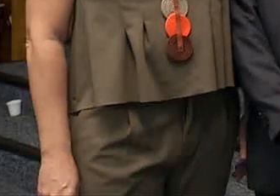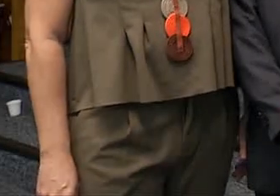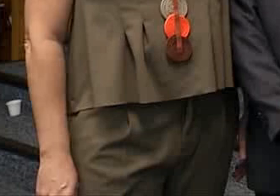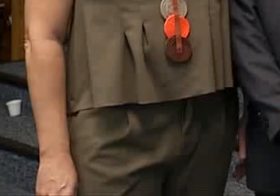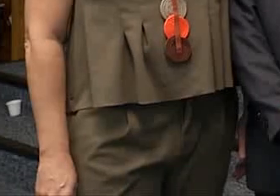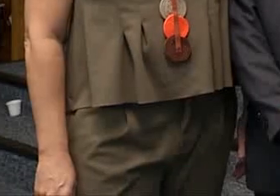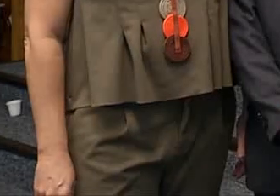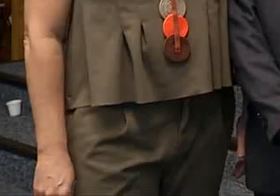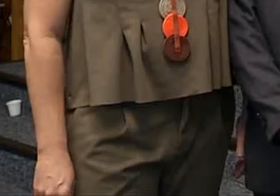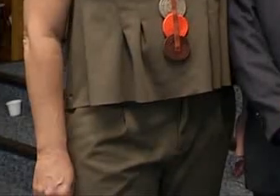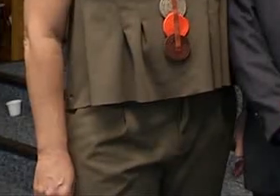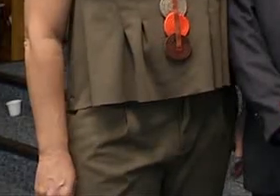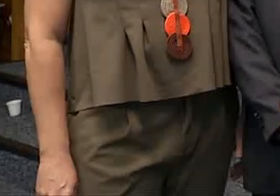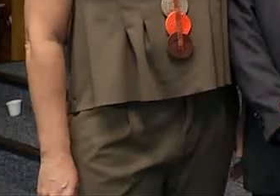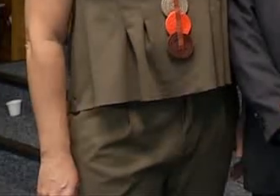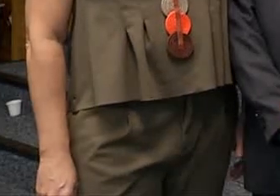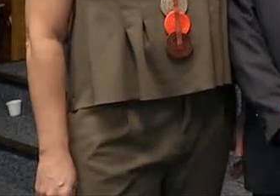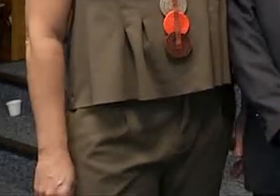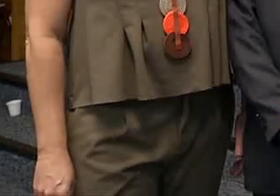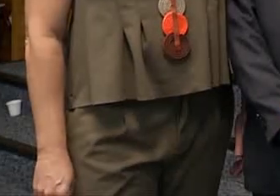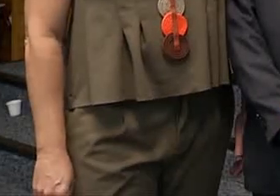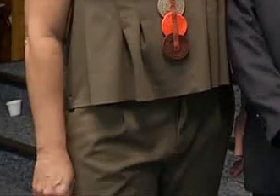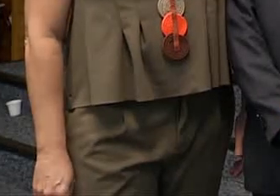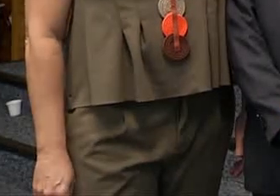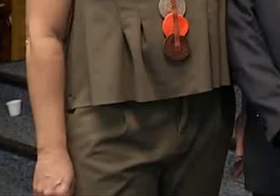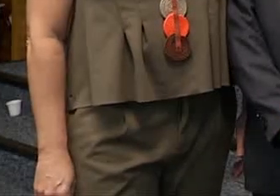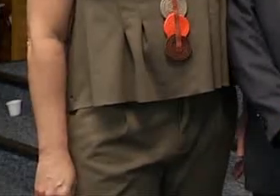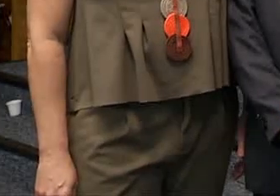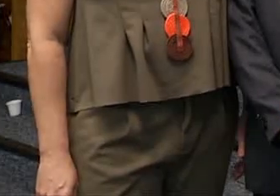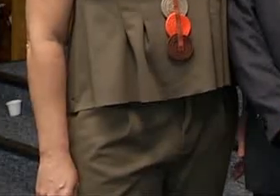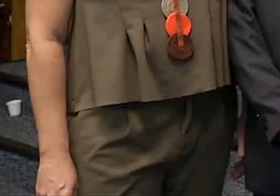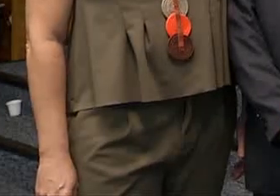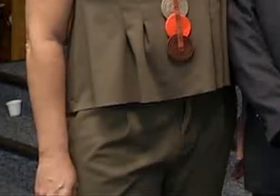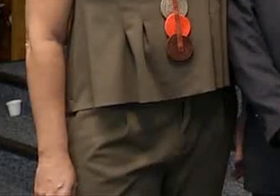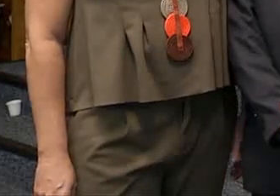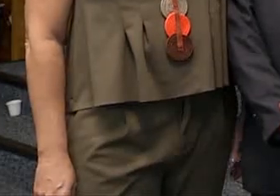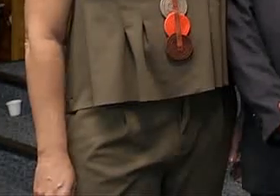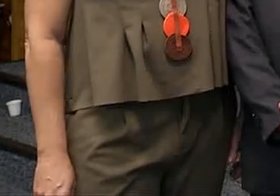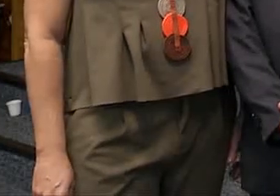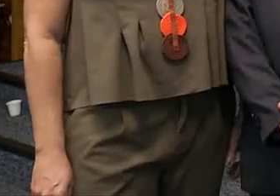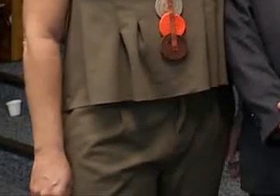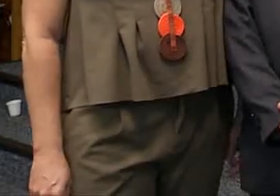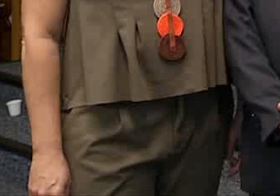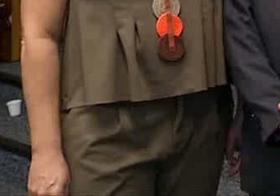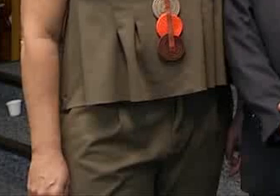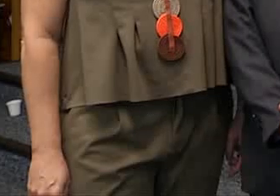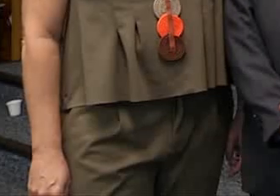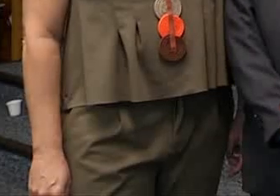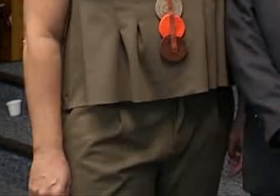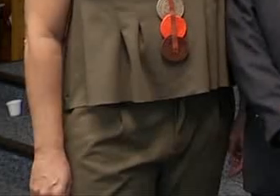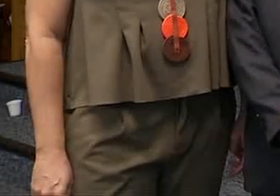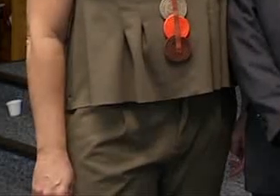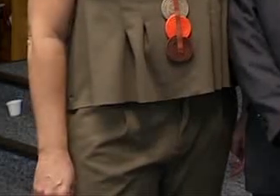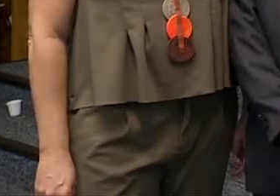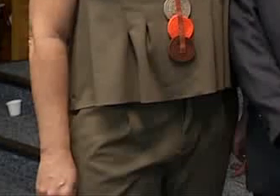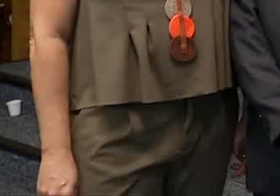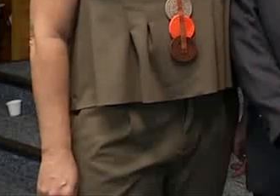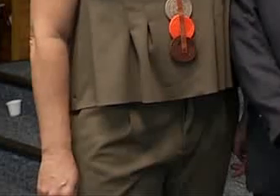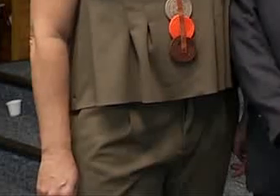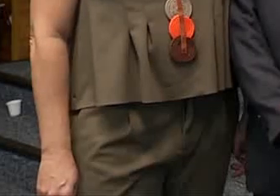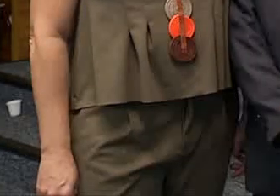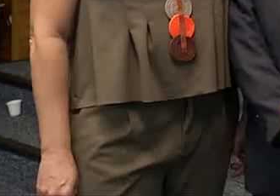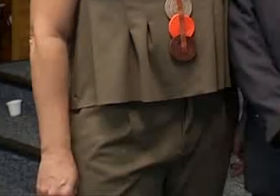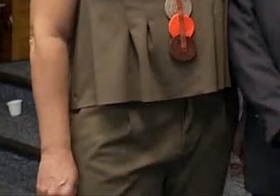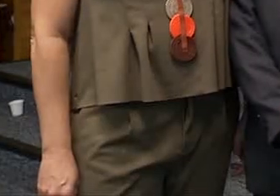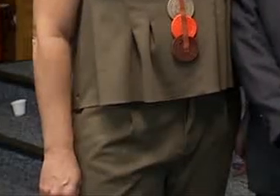Dr. Rubem Cruz Suesson, Dr. Godofredo Neto Baraúna, Dr. Cássio Caldini Crespo e Dr. Francisco Jarbas de